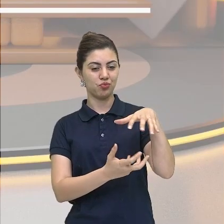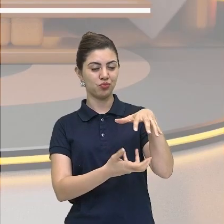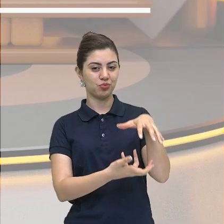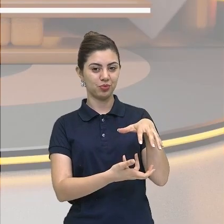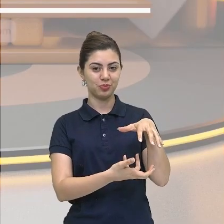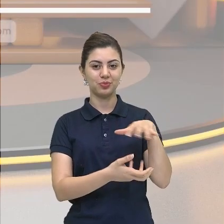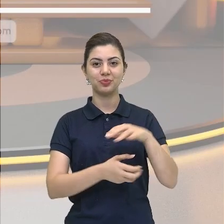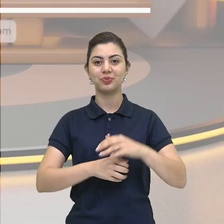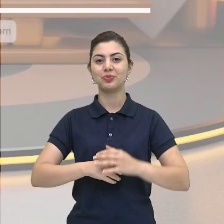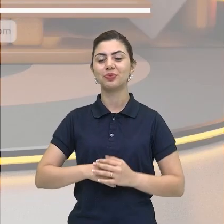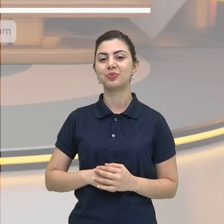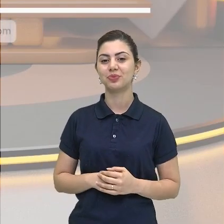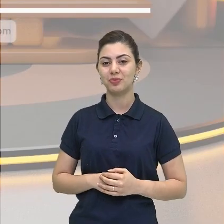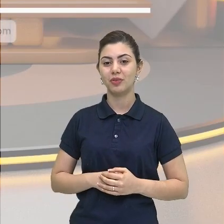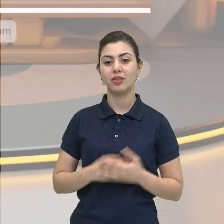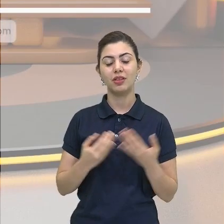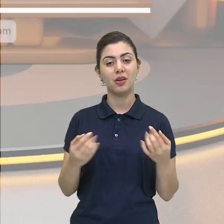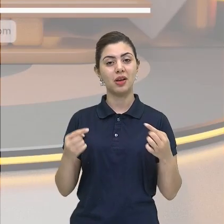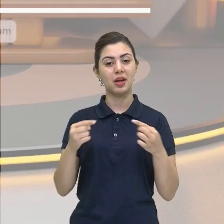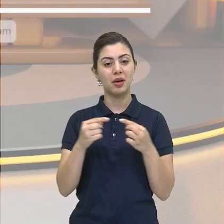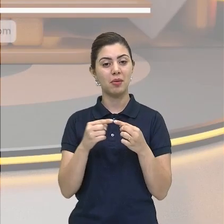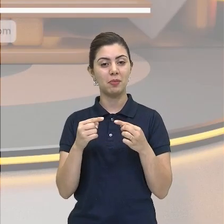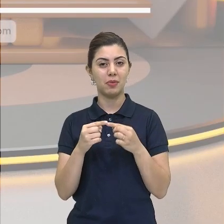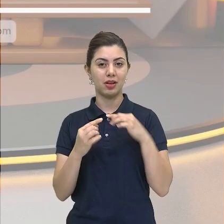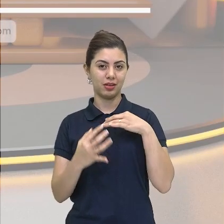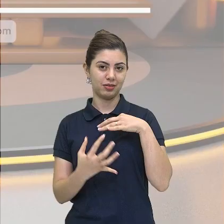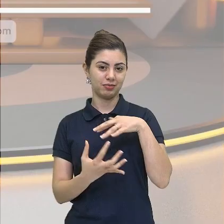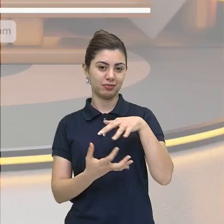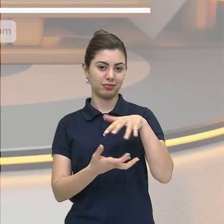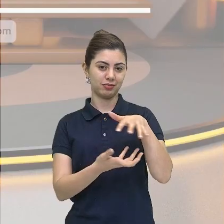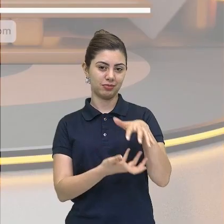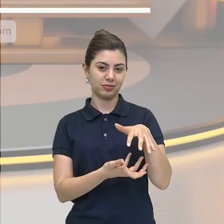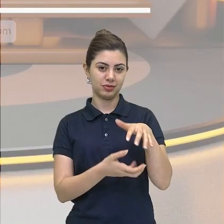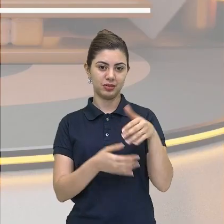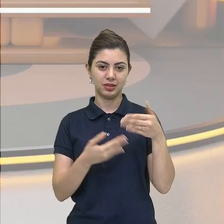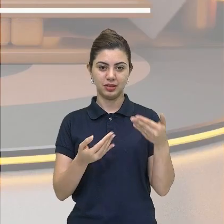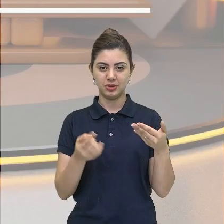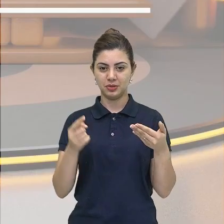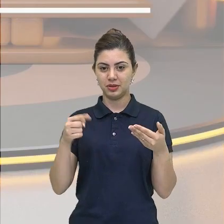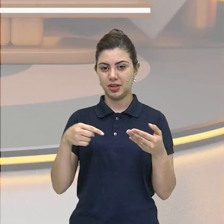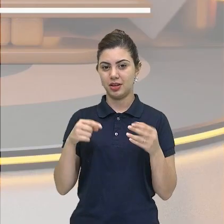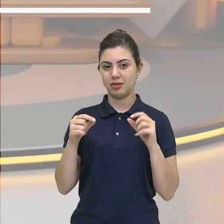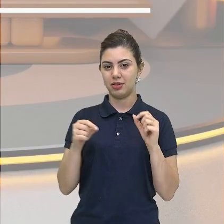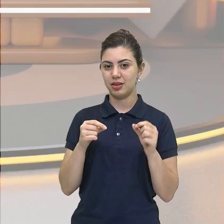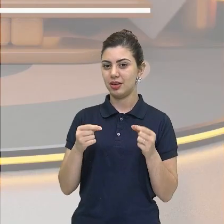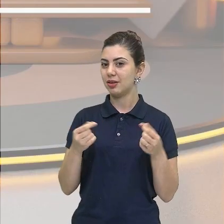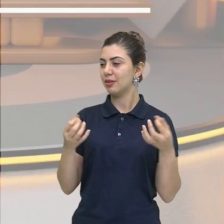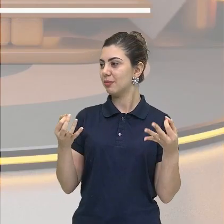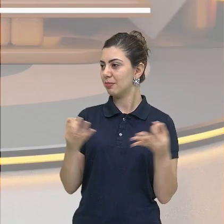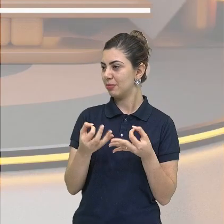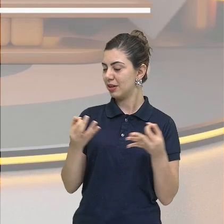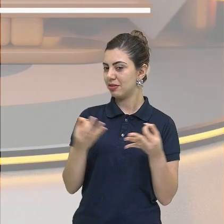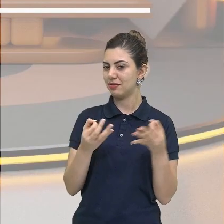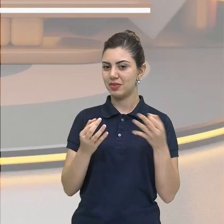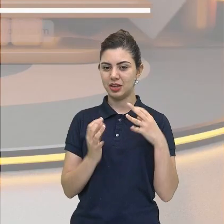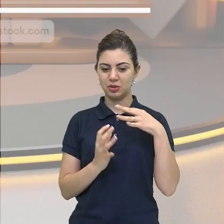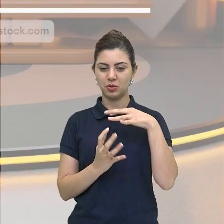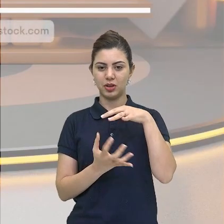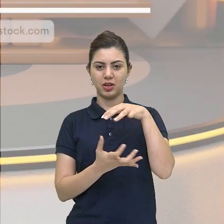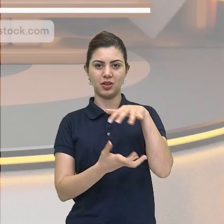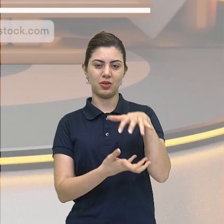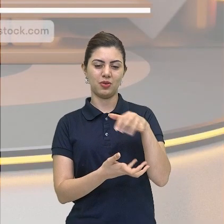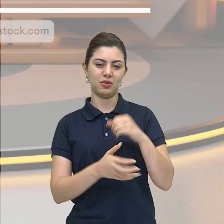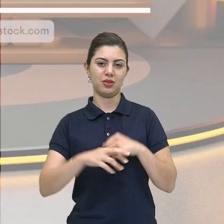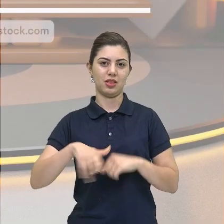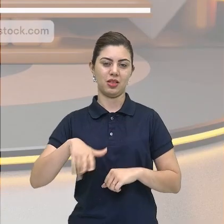Representando, então, aqui o formato do mundo. Claro que o nosso mundo não tem exatamente esse formato redondinho, simétrico, né? Até